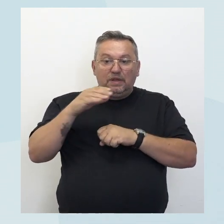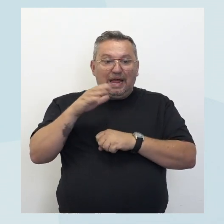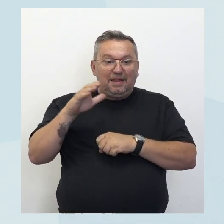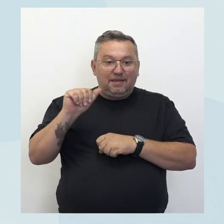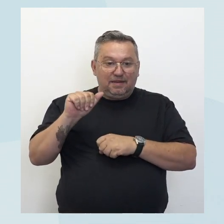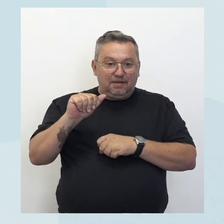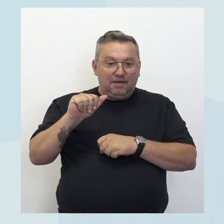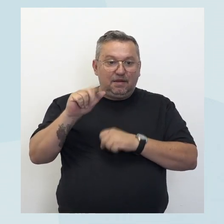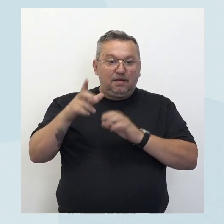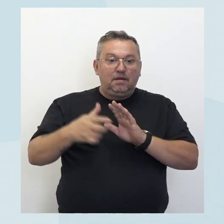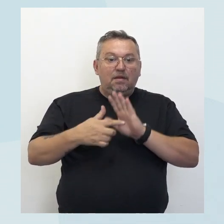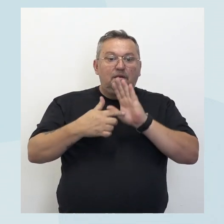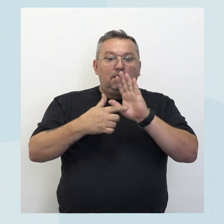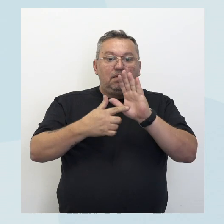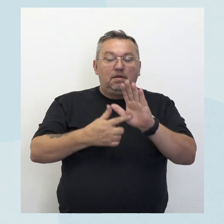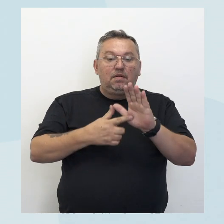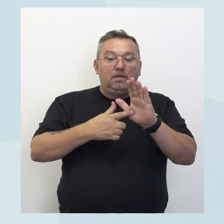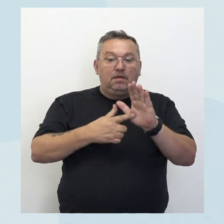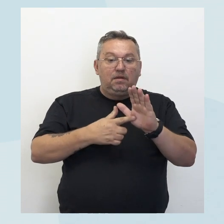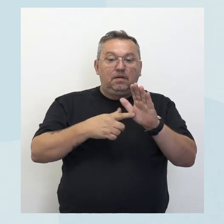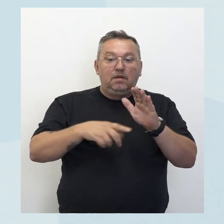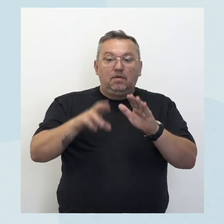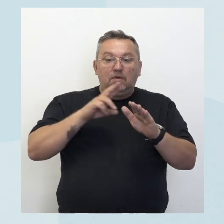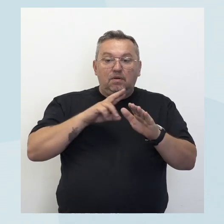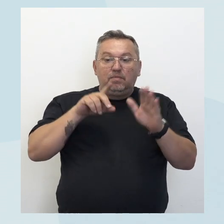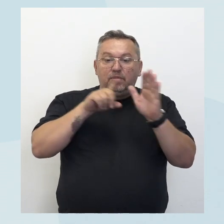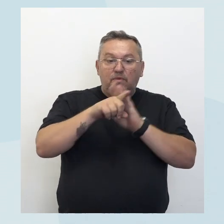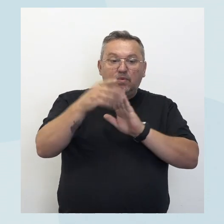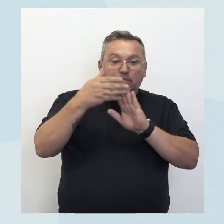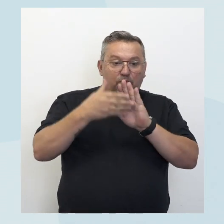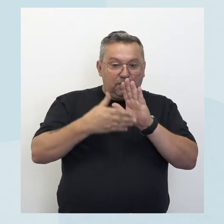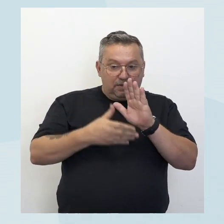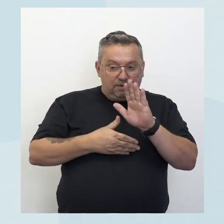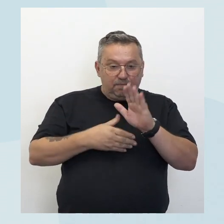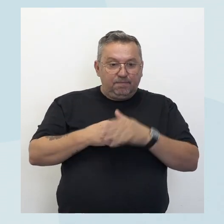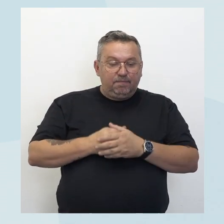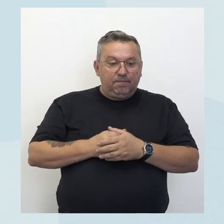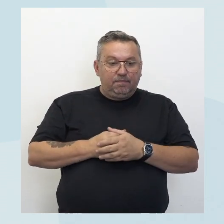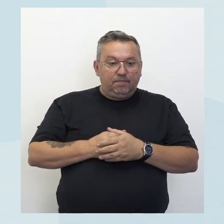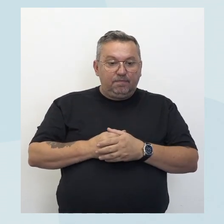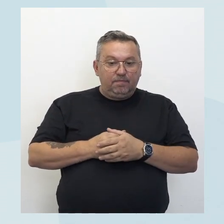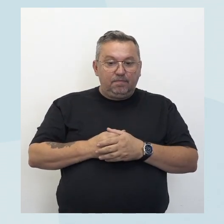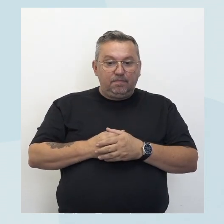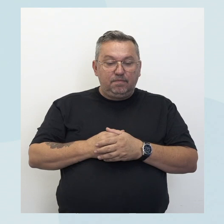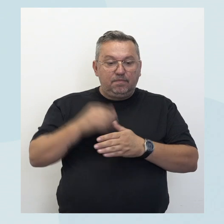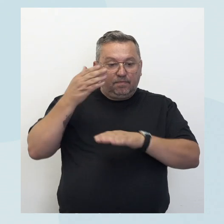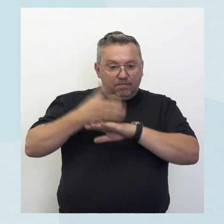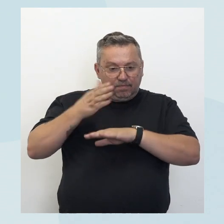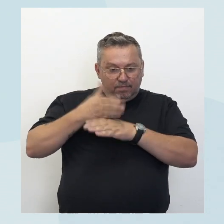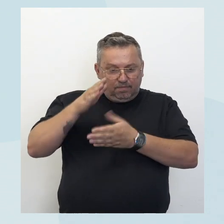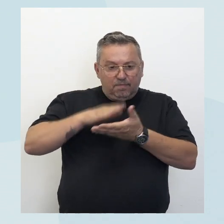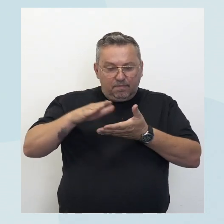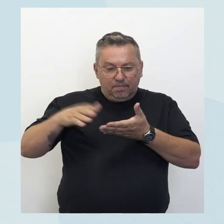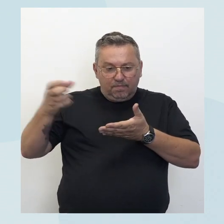soluções ácidas que apresentam a seguir respondendo às questões propostas. Esse exercício estava no caderno